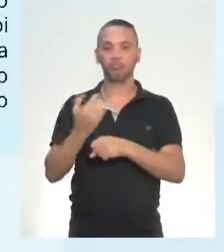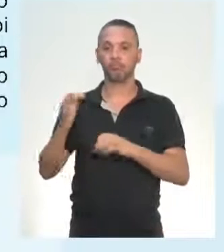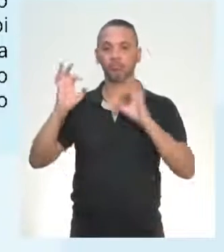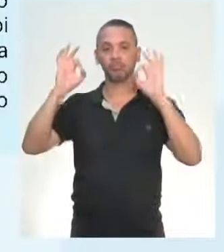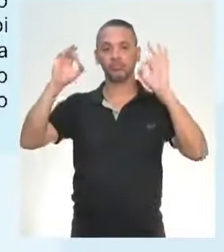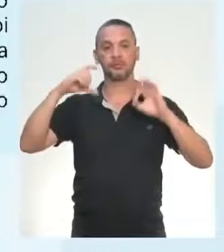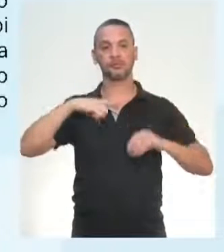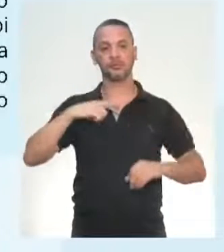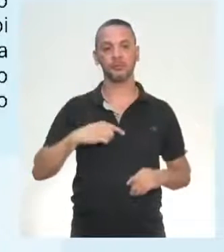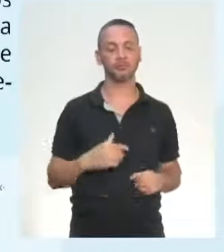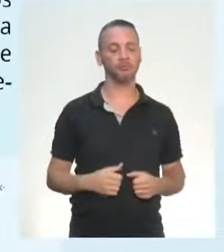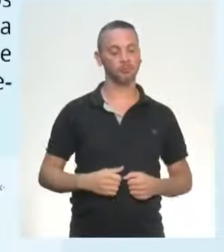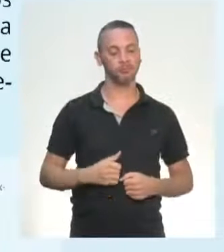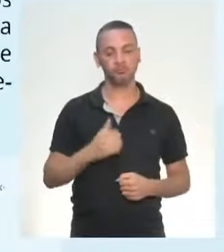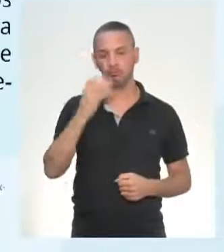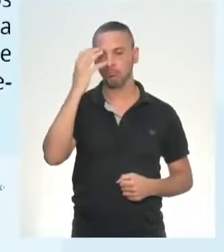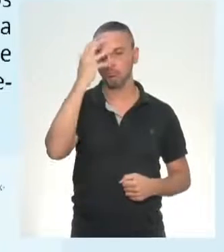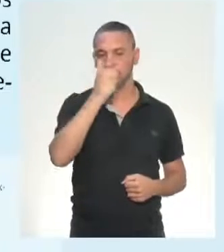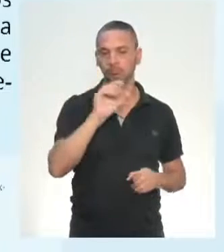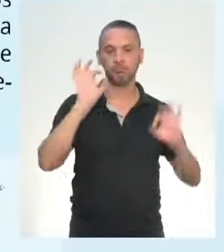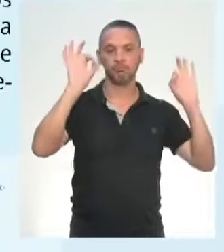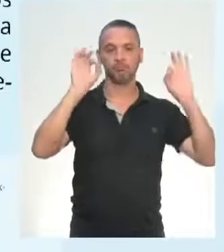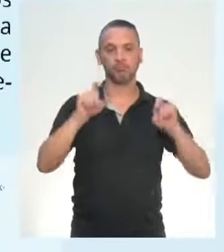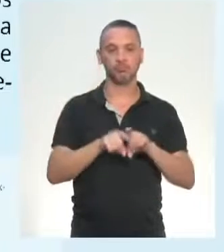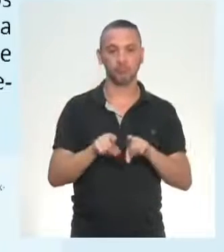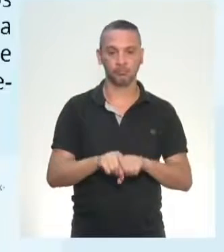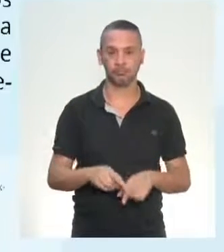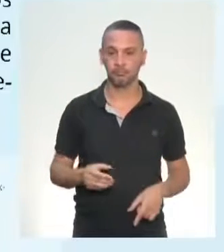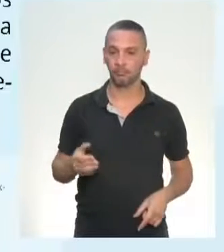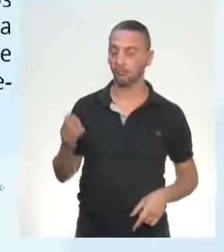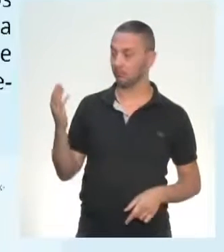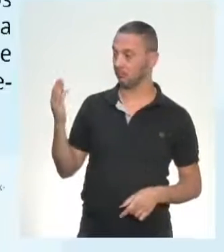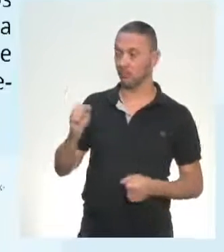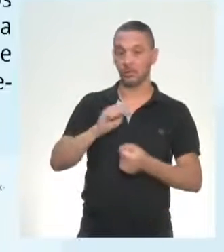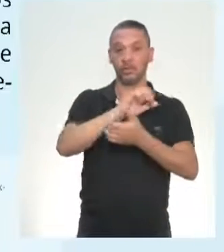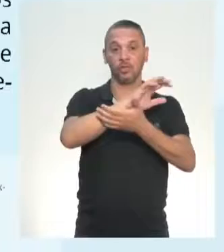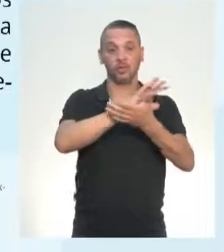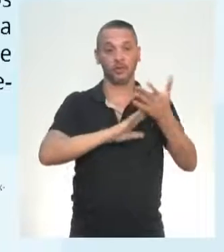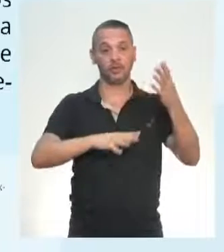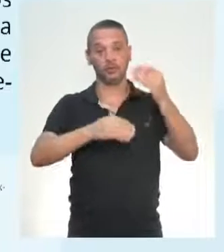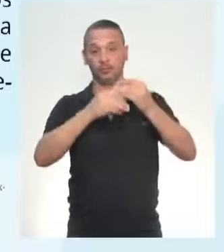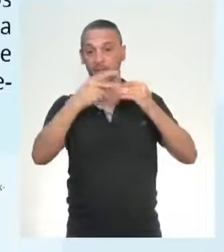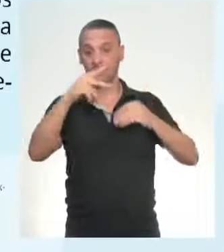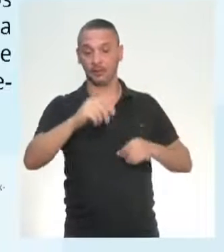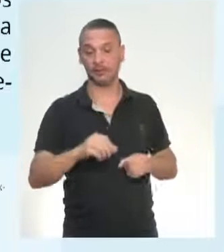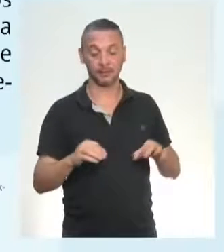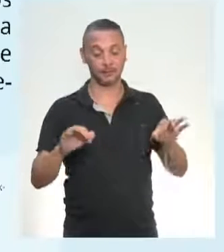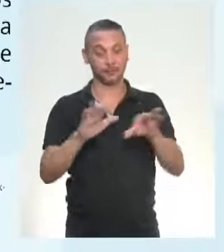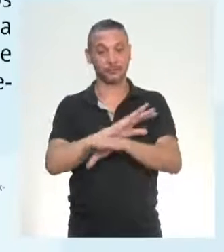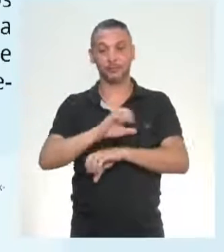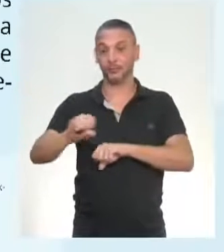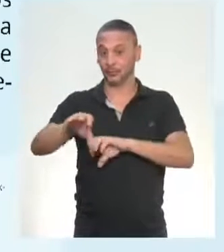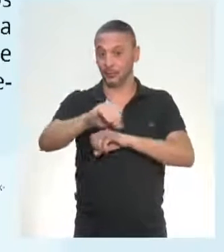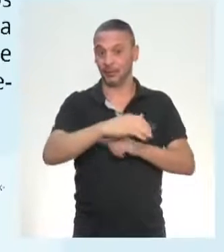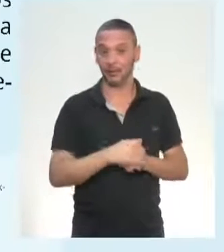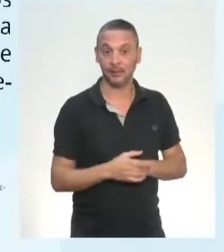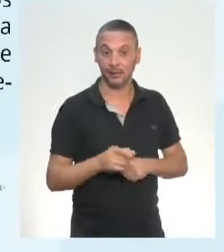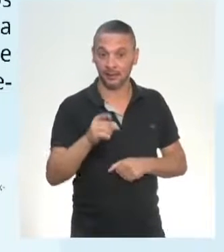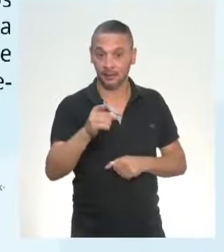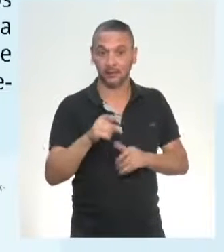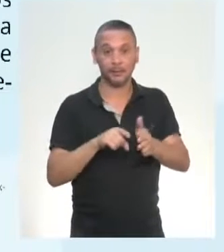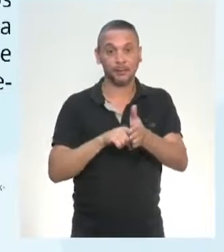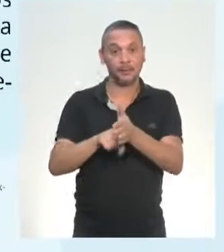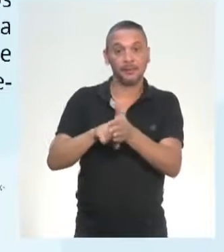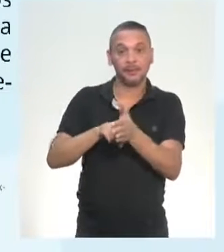deserto. Que coisa magnífica, legal? Atividades complementares, porque a aula está acabando. Você